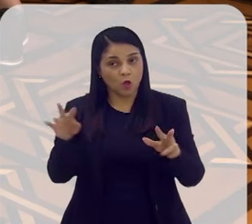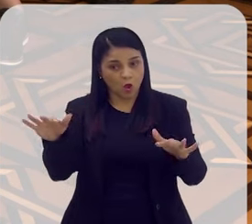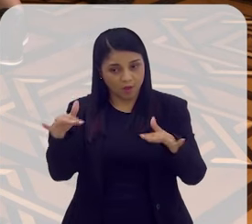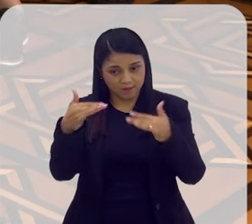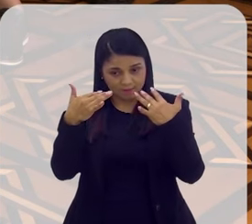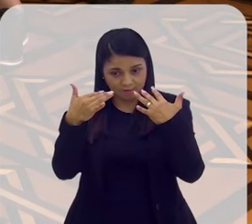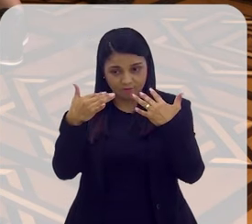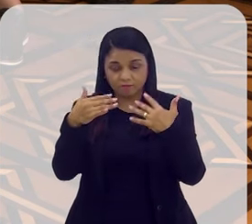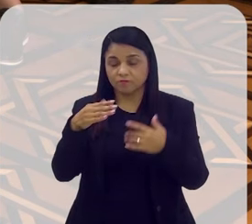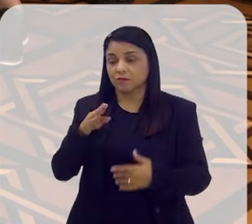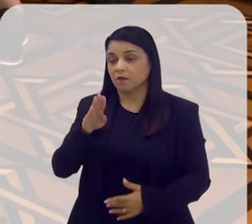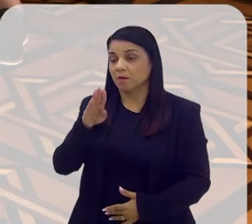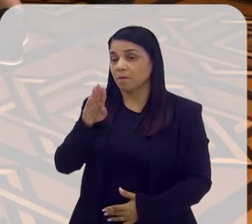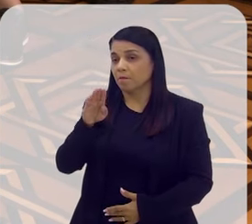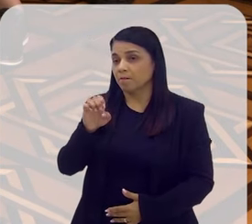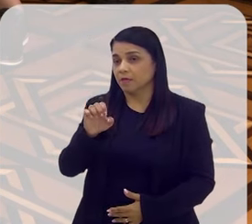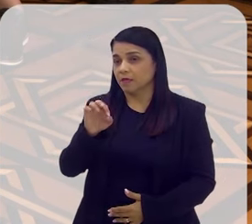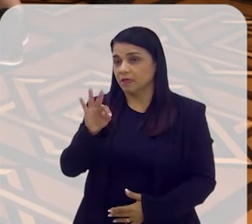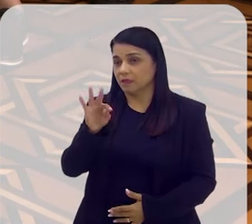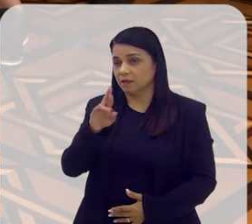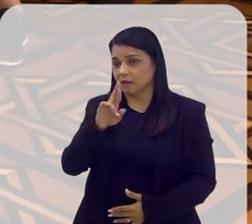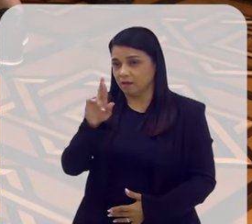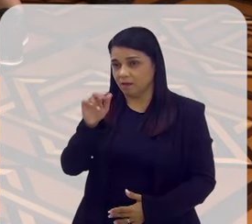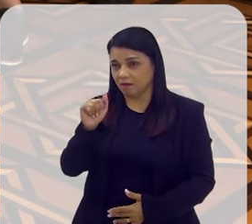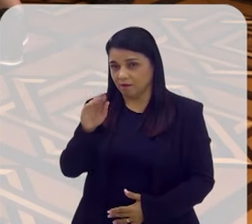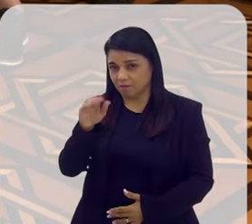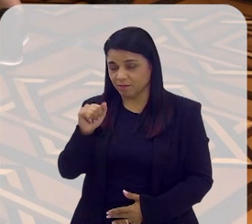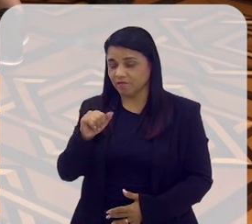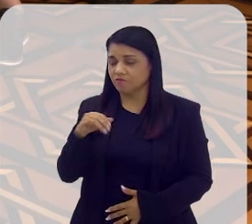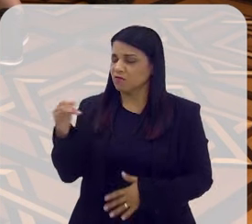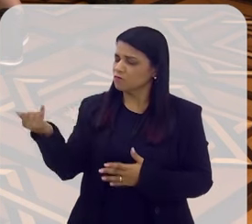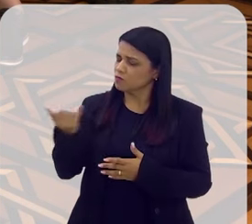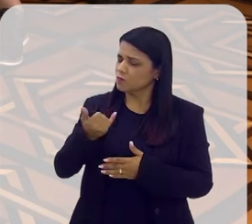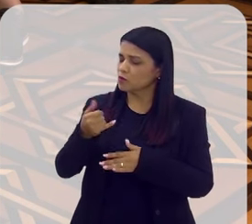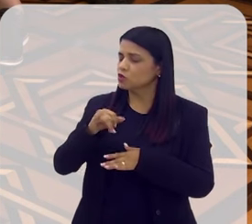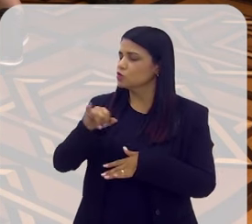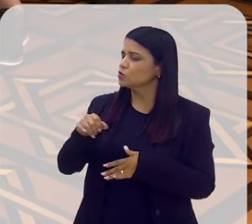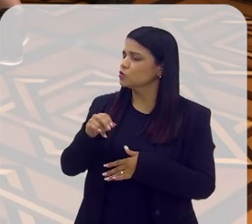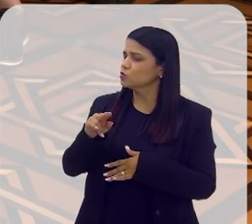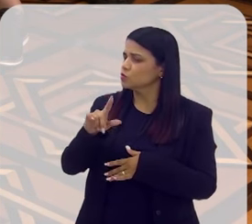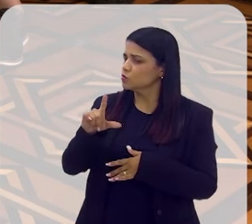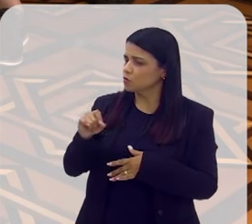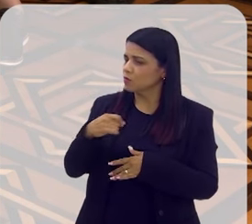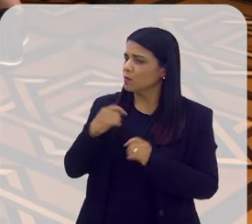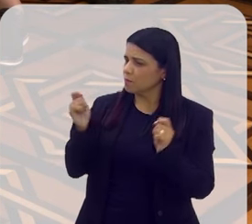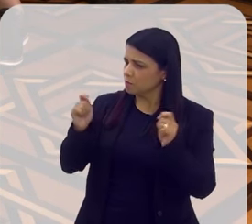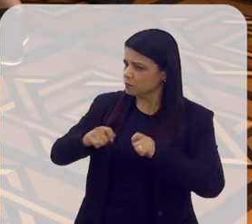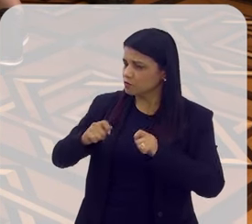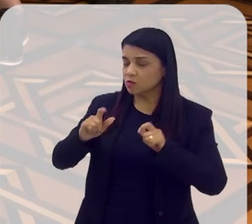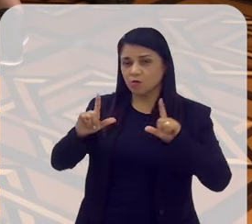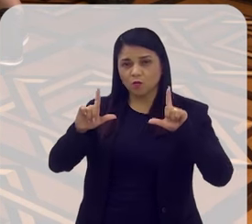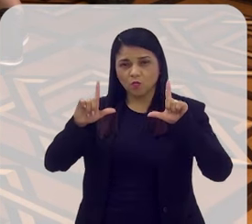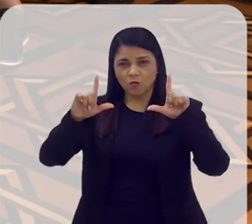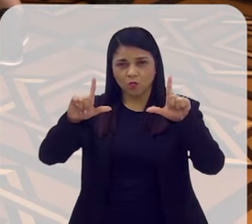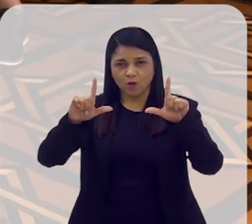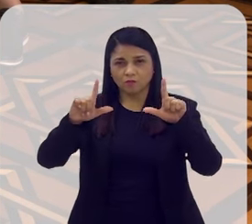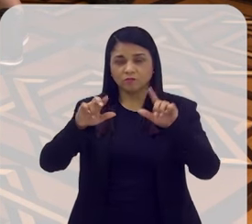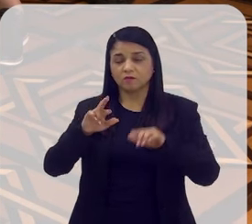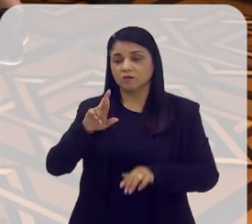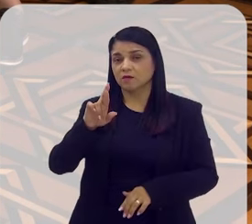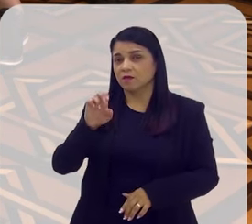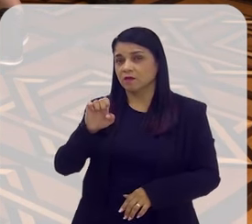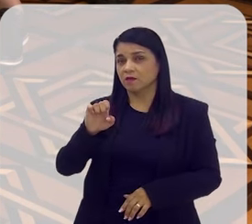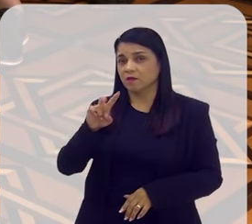atenção. O Beterraba, antes de nós começarmos o programa, falou assim, Júlio, nós poderíamos chamarmos o